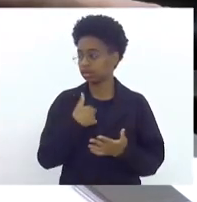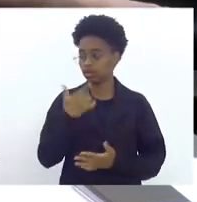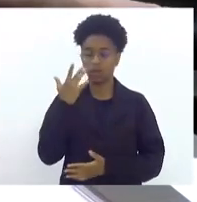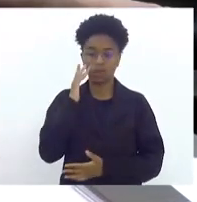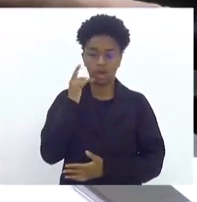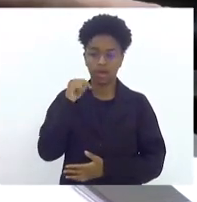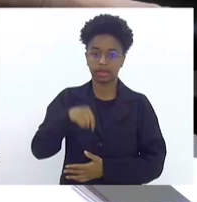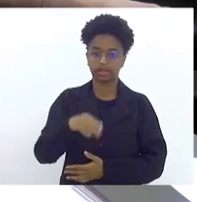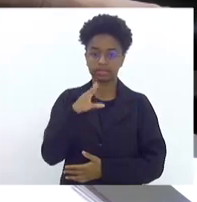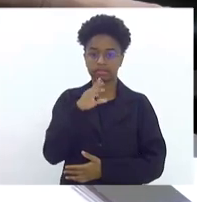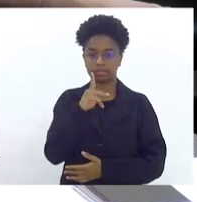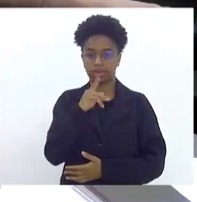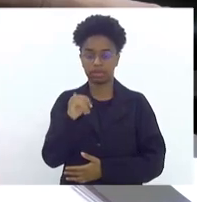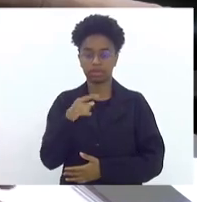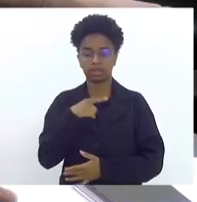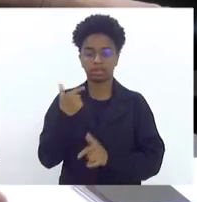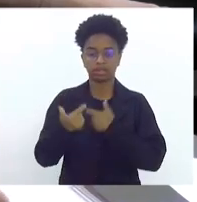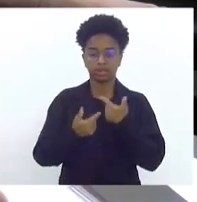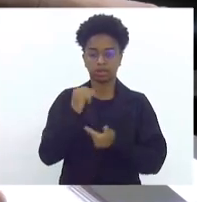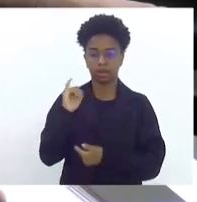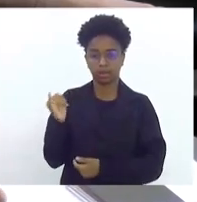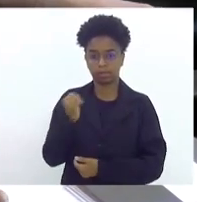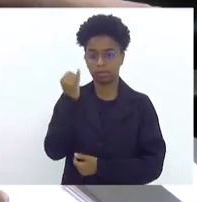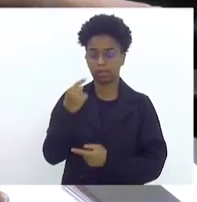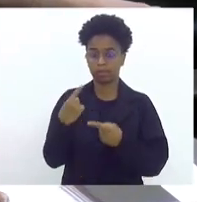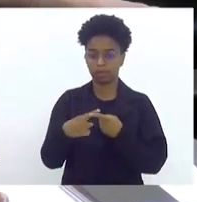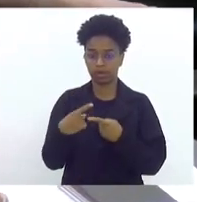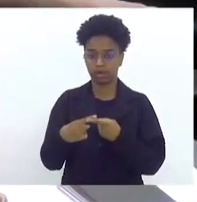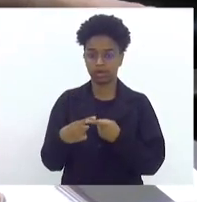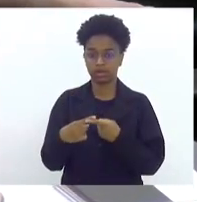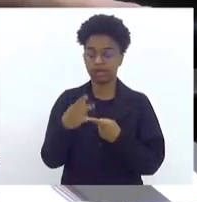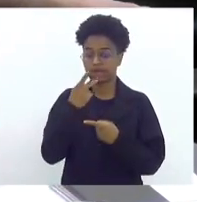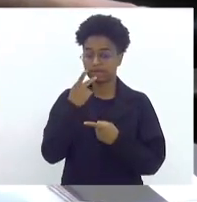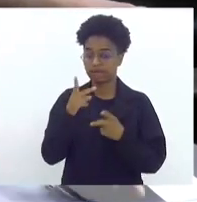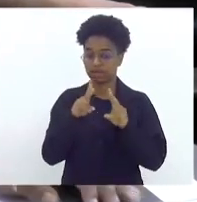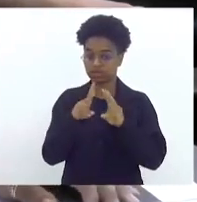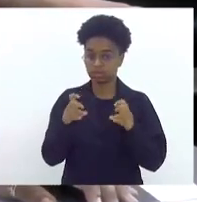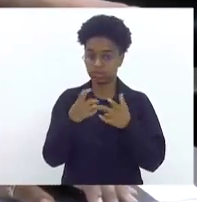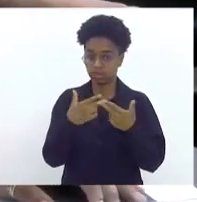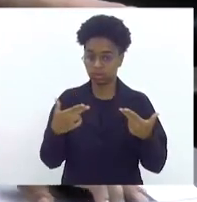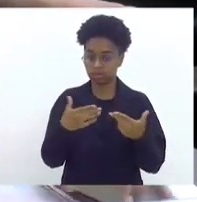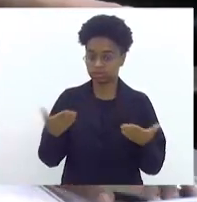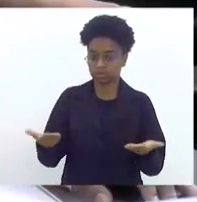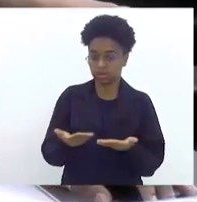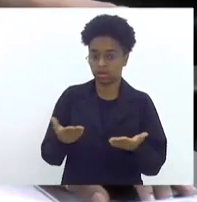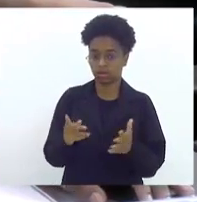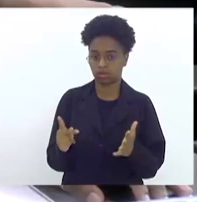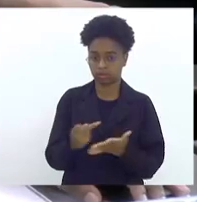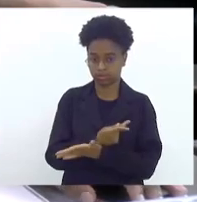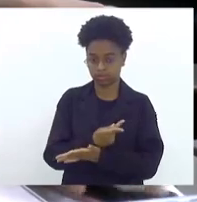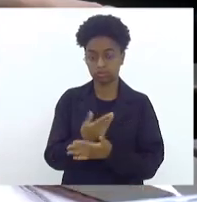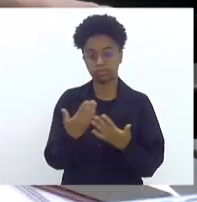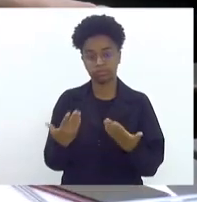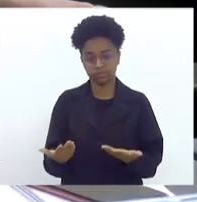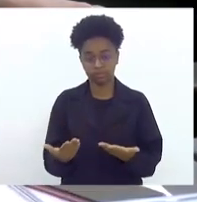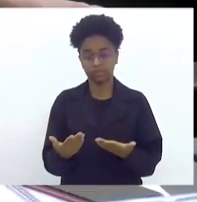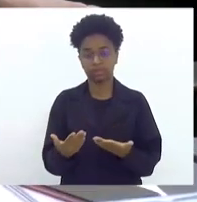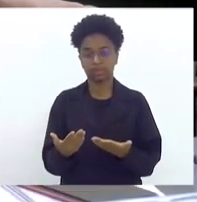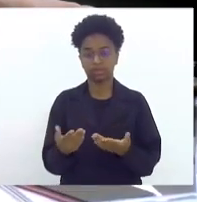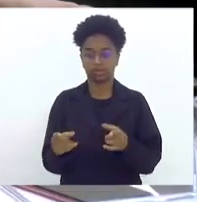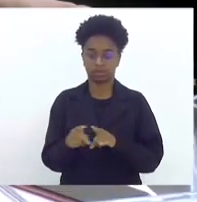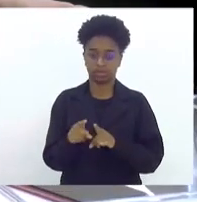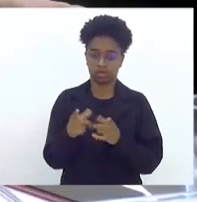CPI ela vem fazendo um trabalho muito importante porque ela fala de causas atuais E conforme né